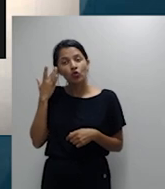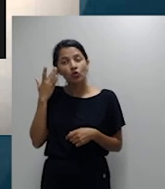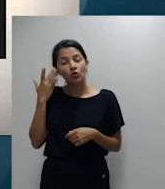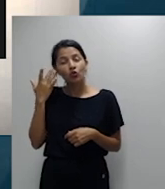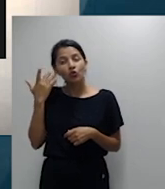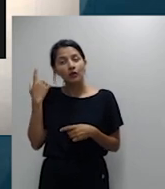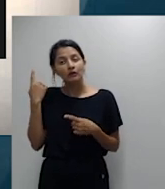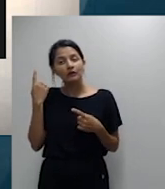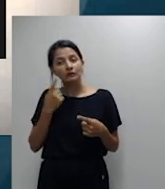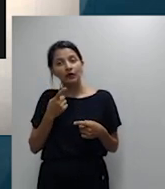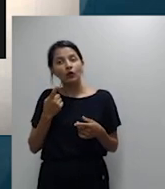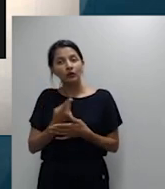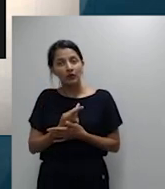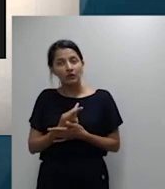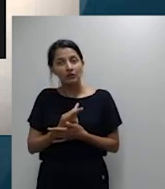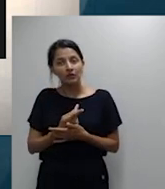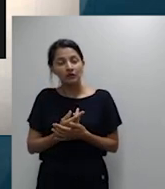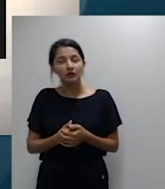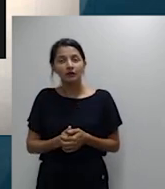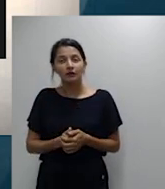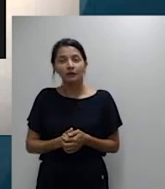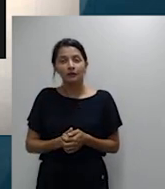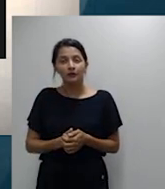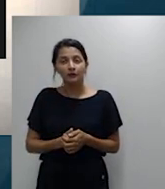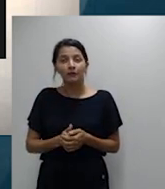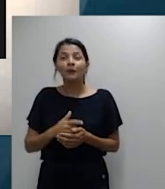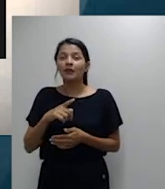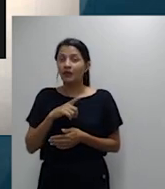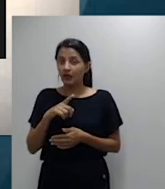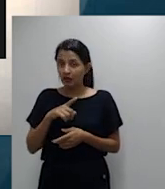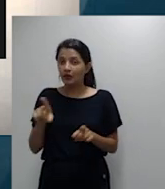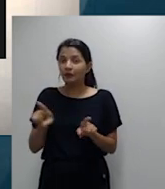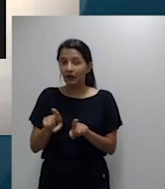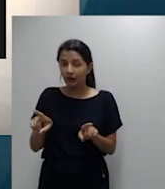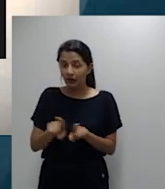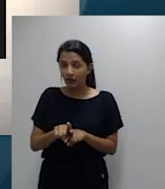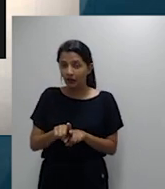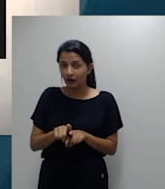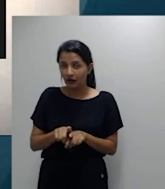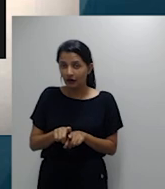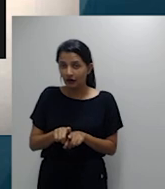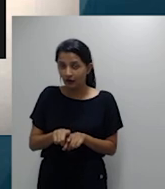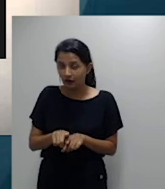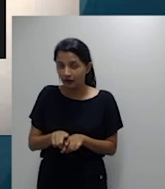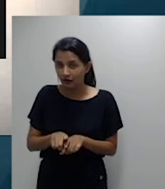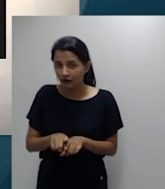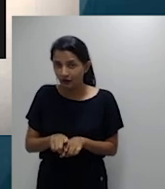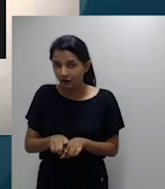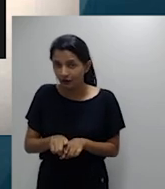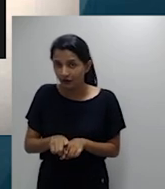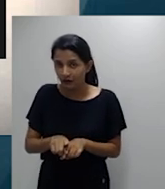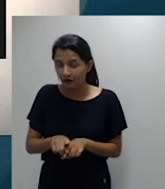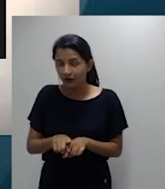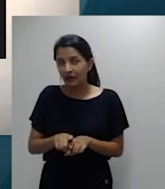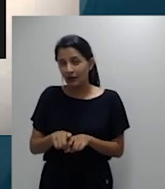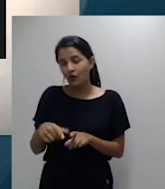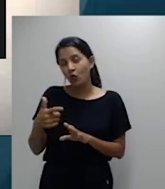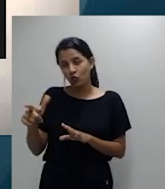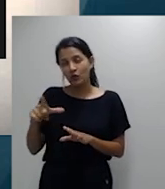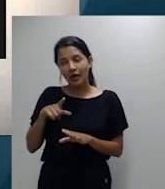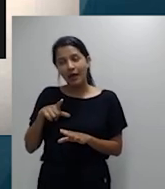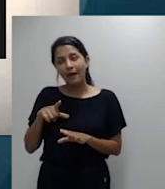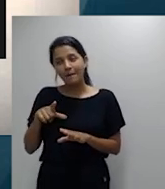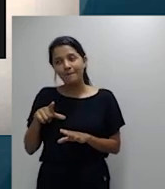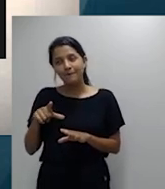percepção dessa e existe também que os Minas Gerais e não menos importante